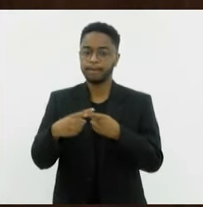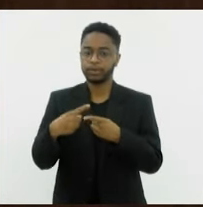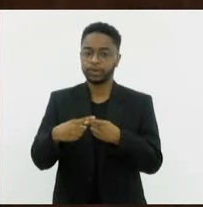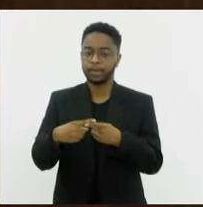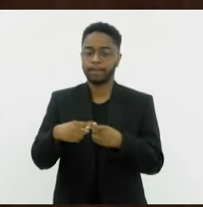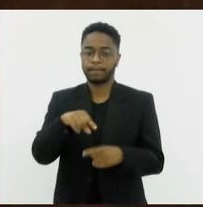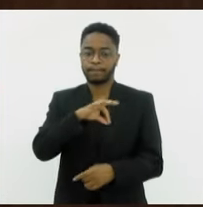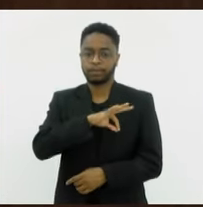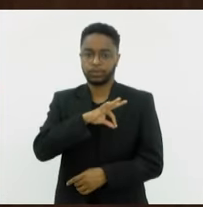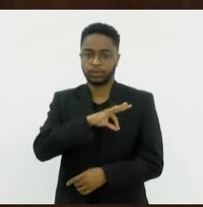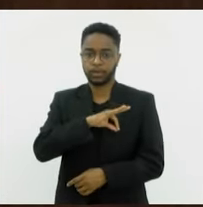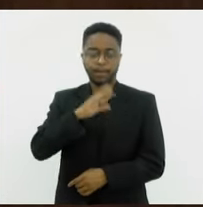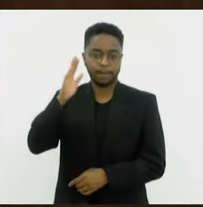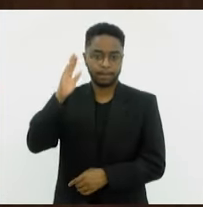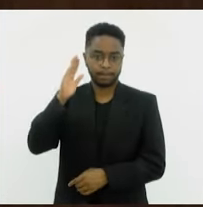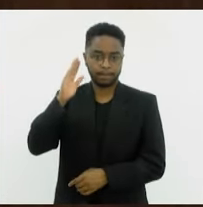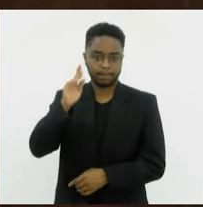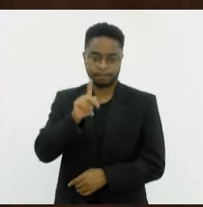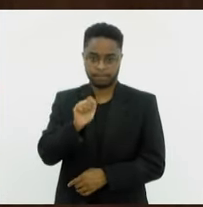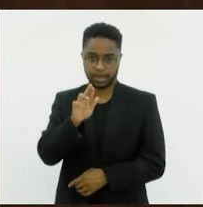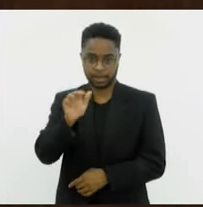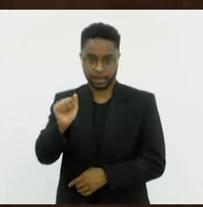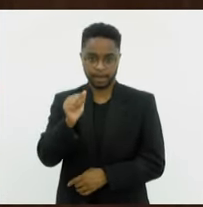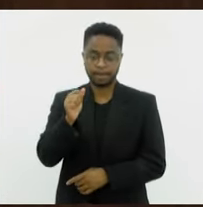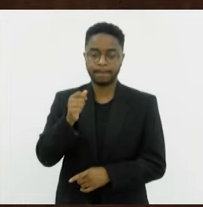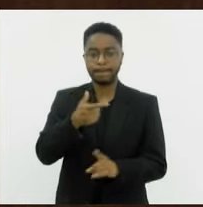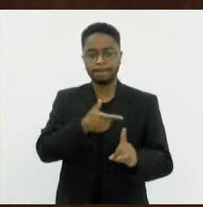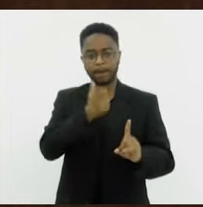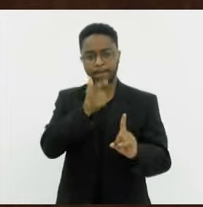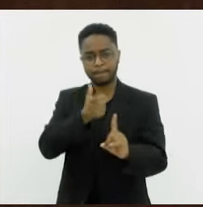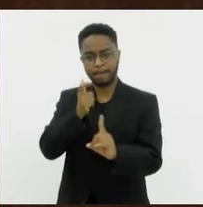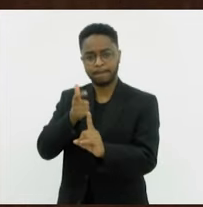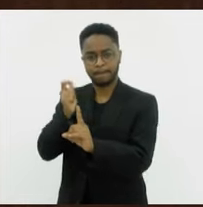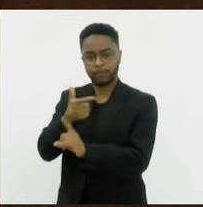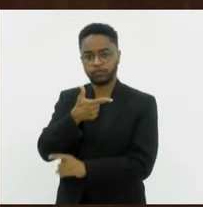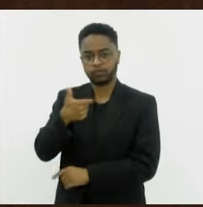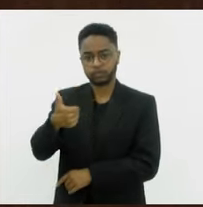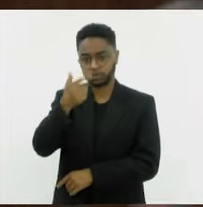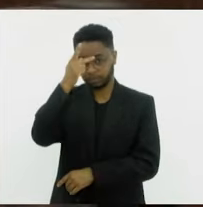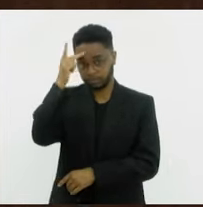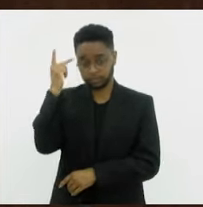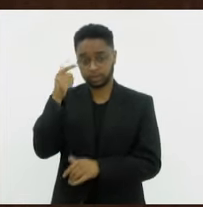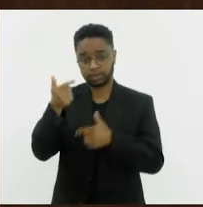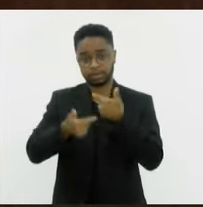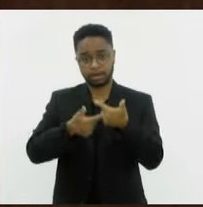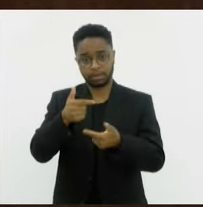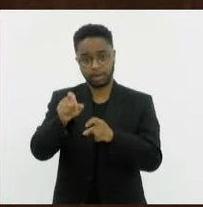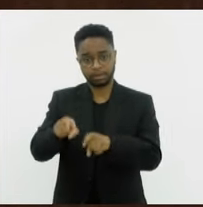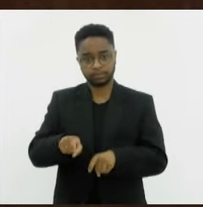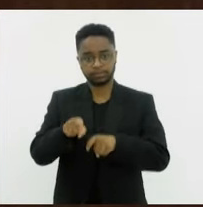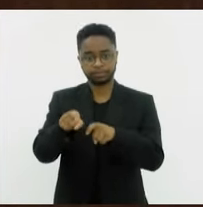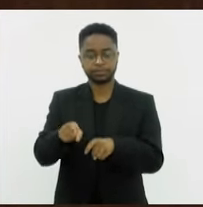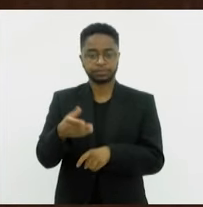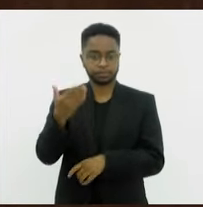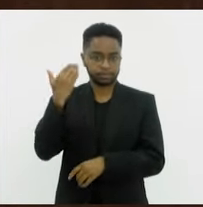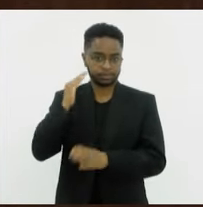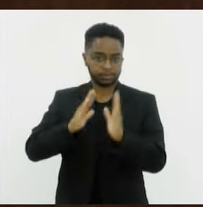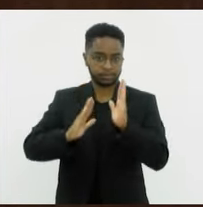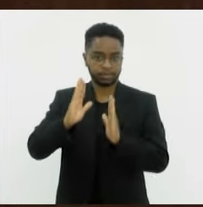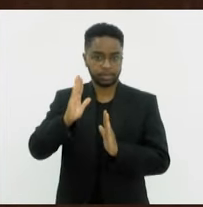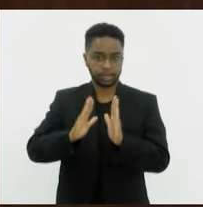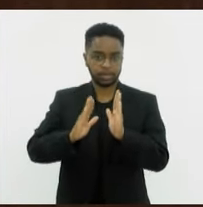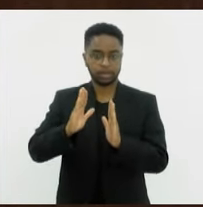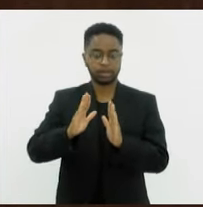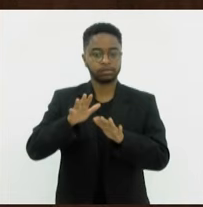Pará assassinou 21 trabalhadores rurais sem terra que estavam, à época, fazendo